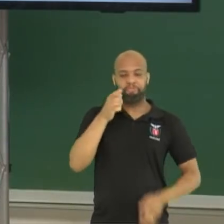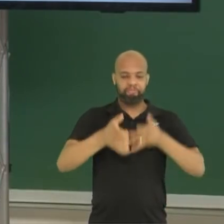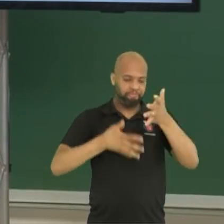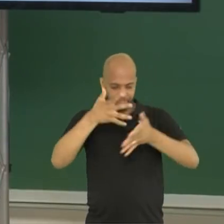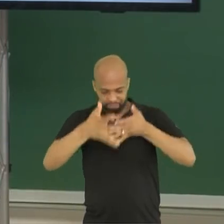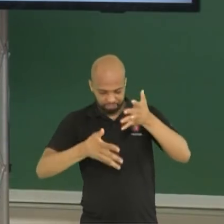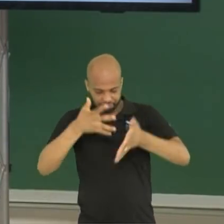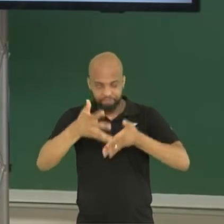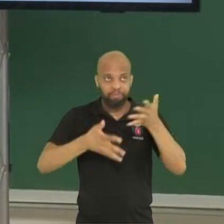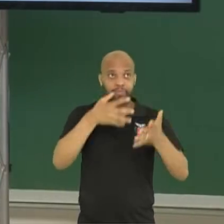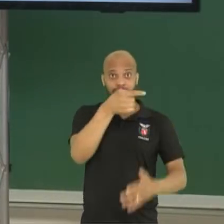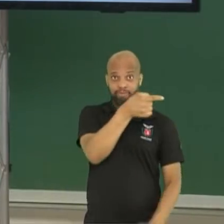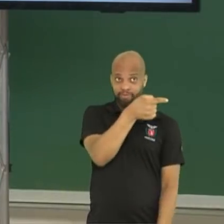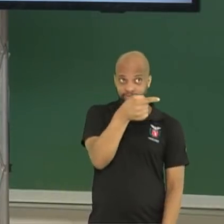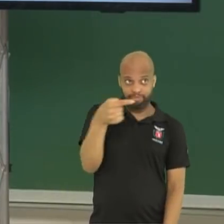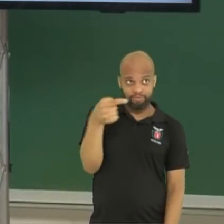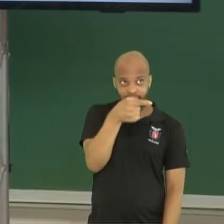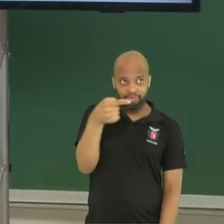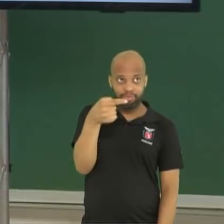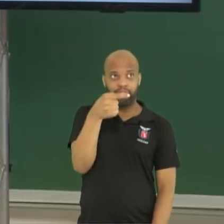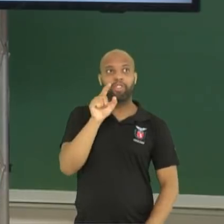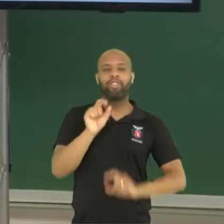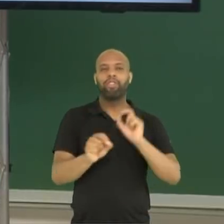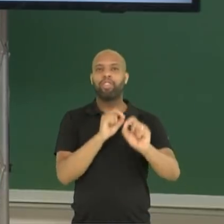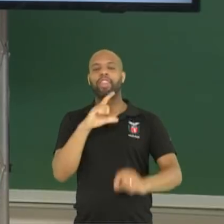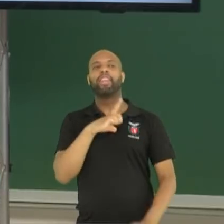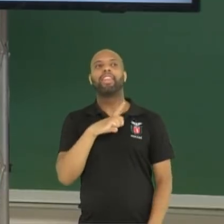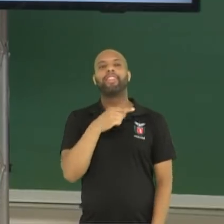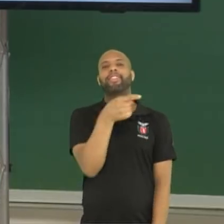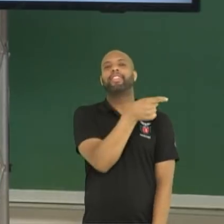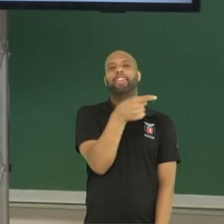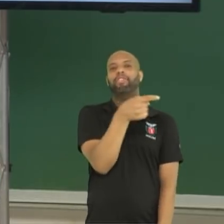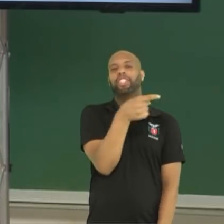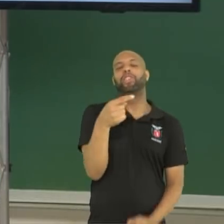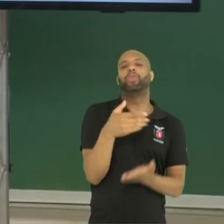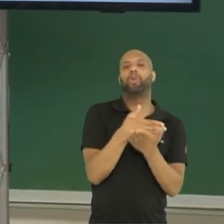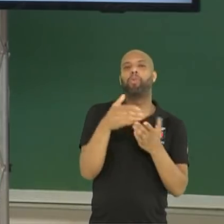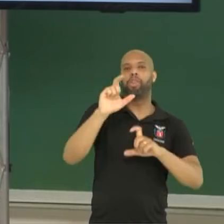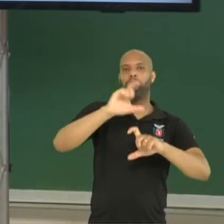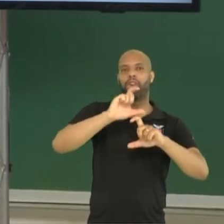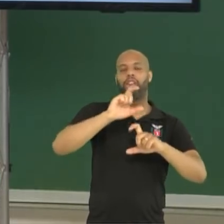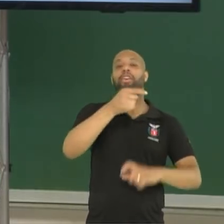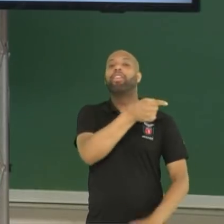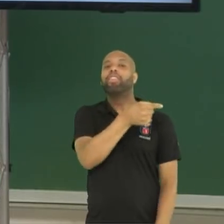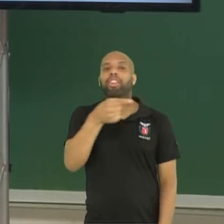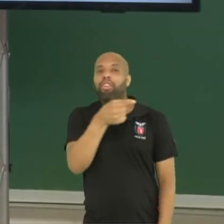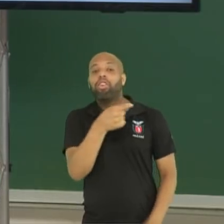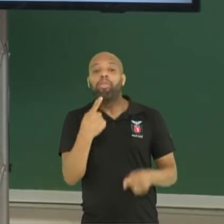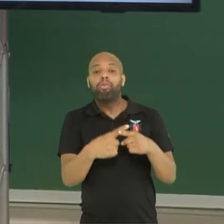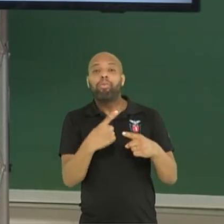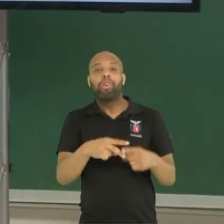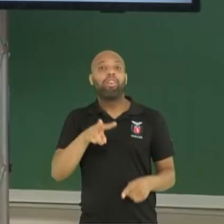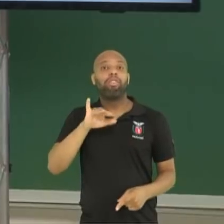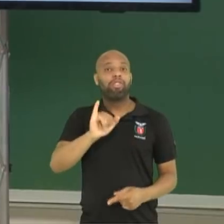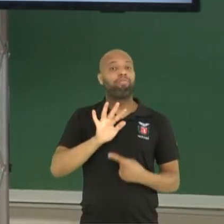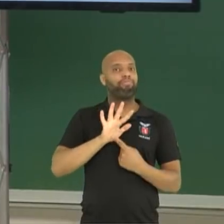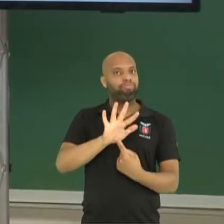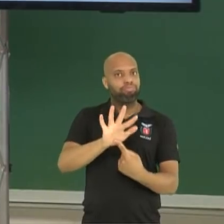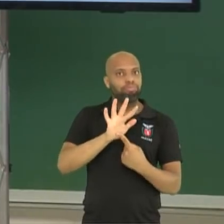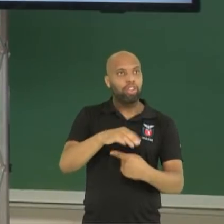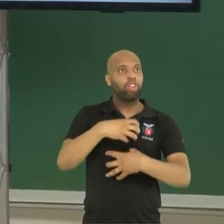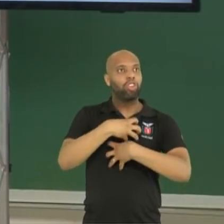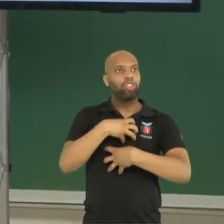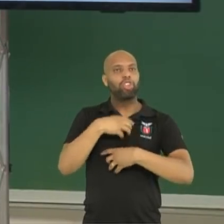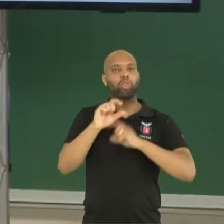vou iniciar aqui o próximo parágrafo aqui com um travessão, tá bom? Para indicar aqui que está